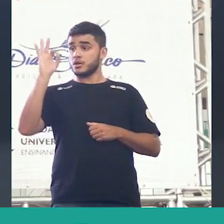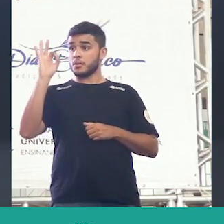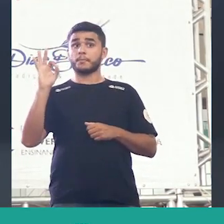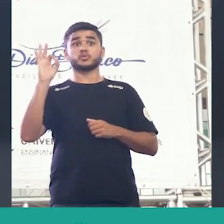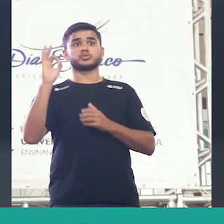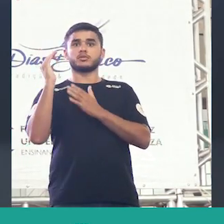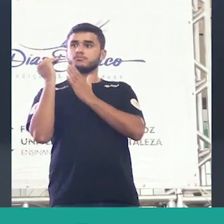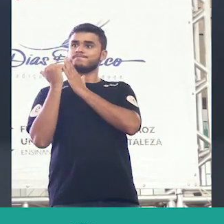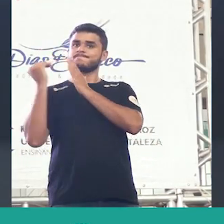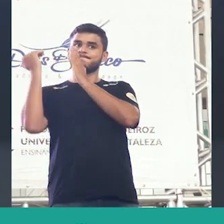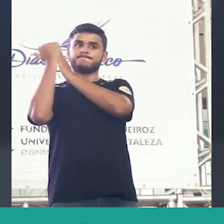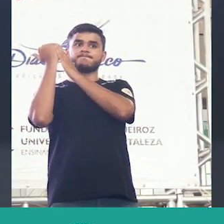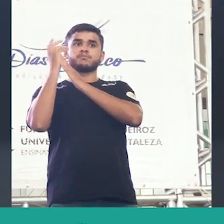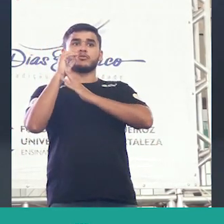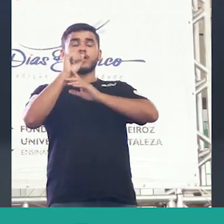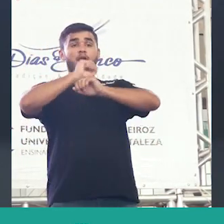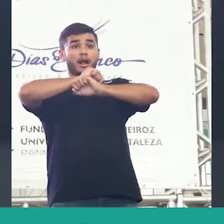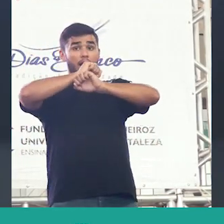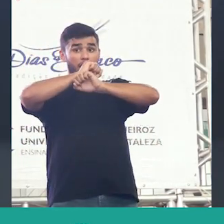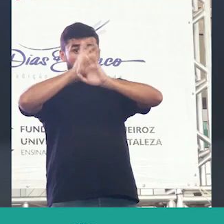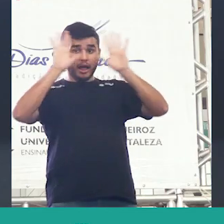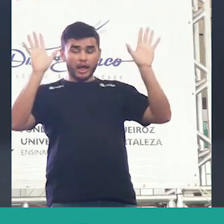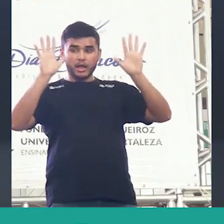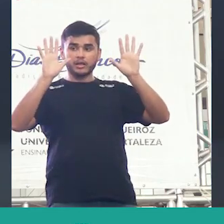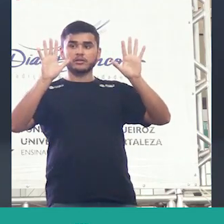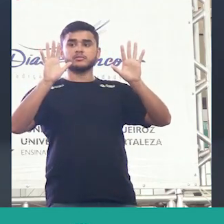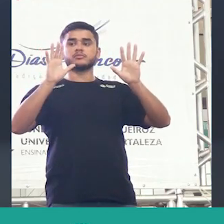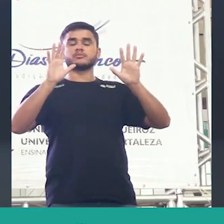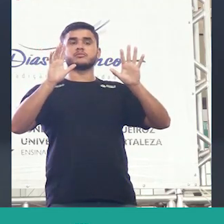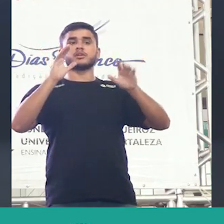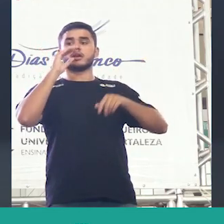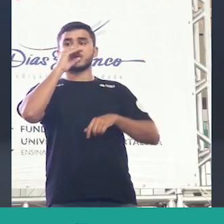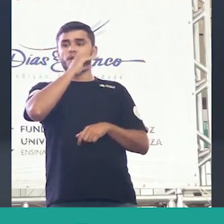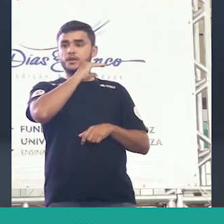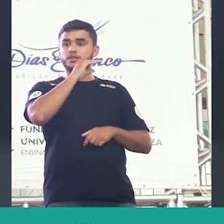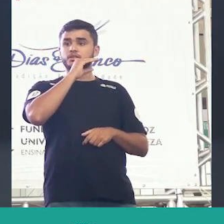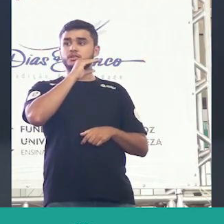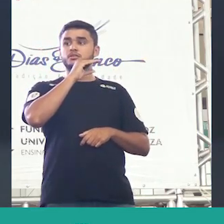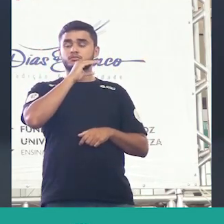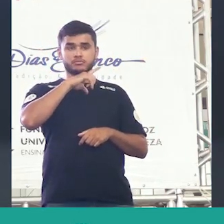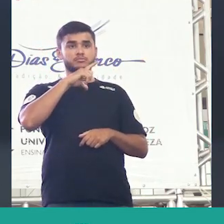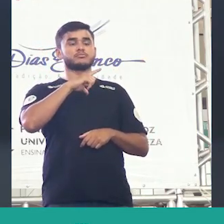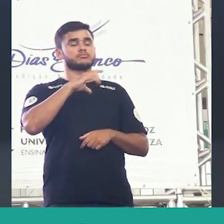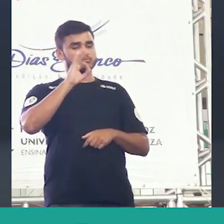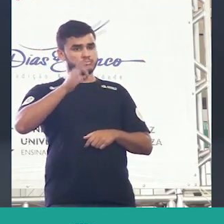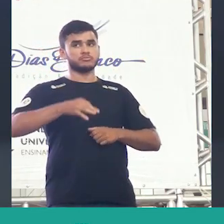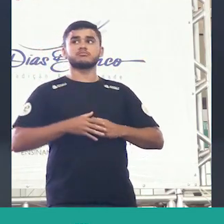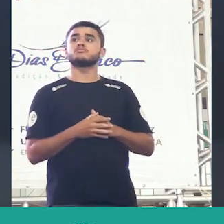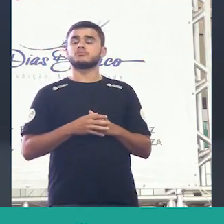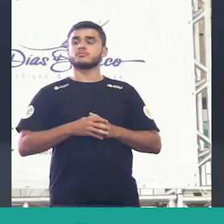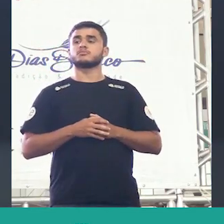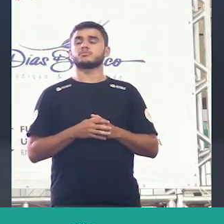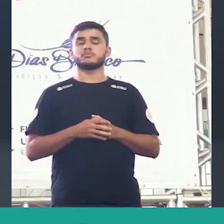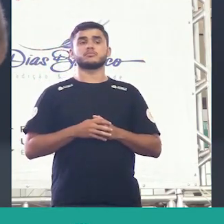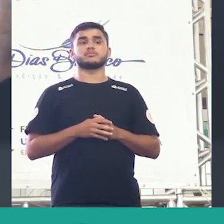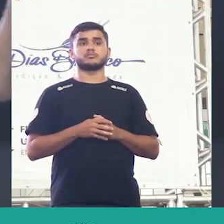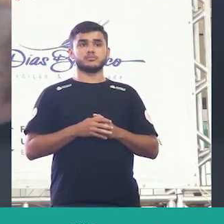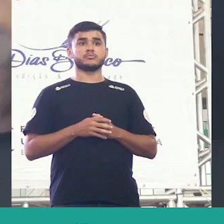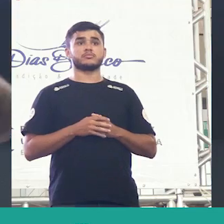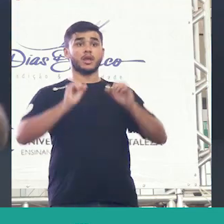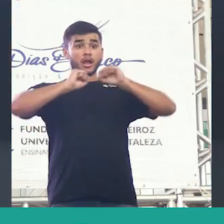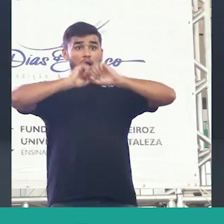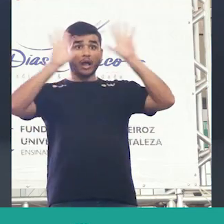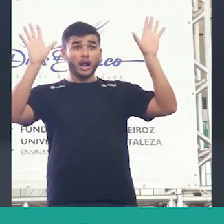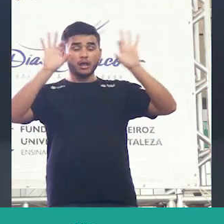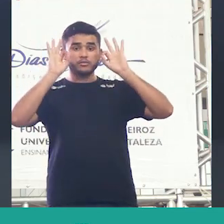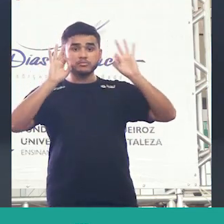as porcentagens dos vidros, mais claro, mais calor entra no veículo. Verdadeiro. Quanto mais clarinho, mais